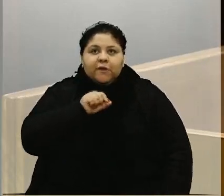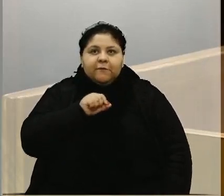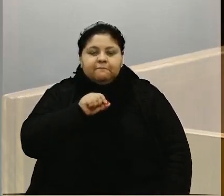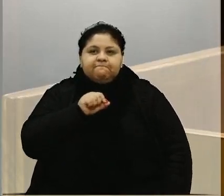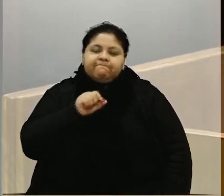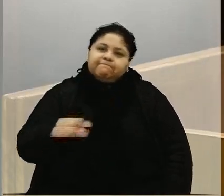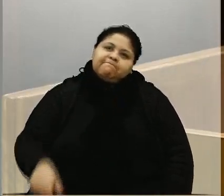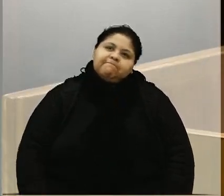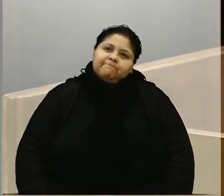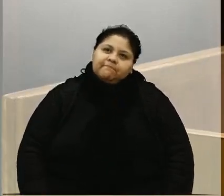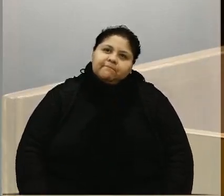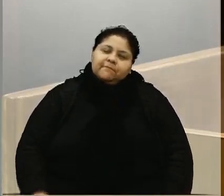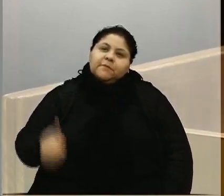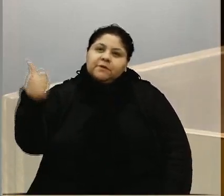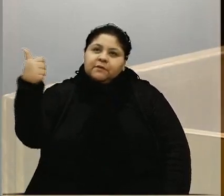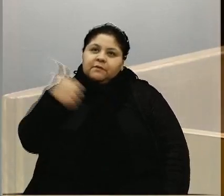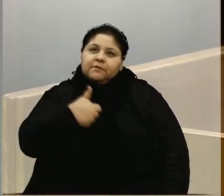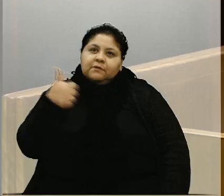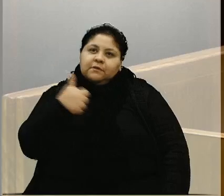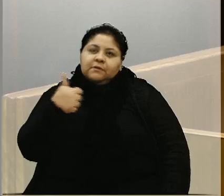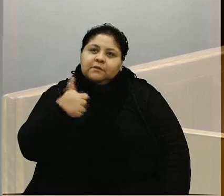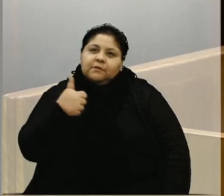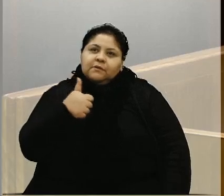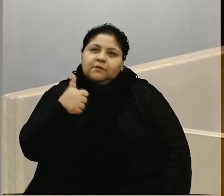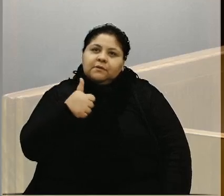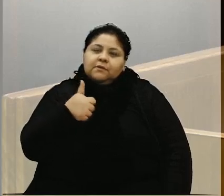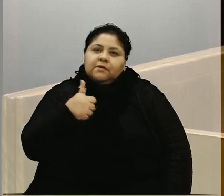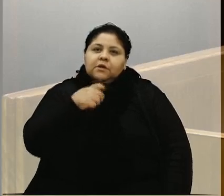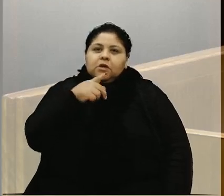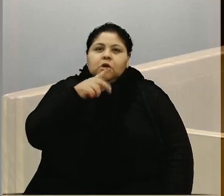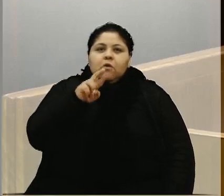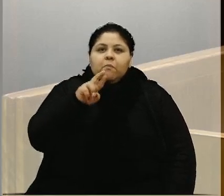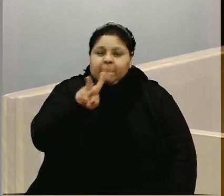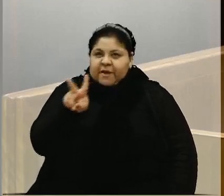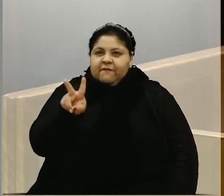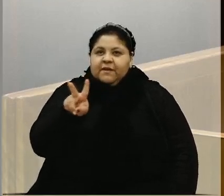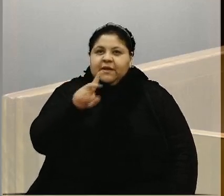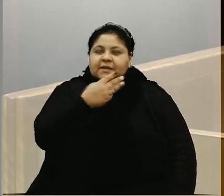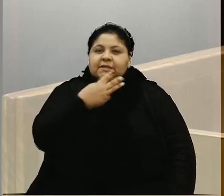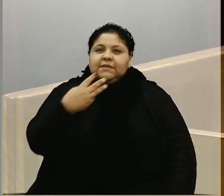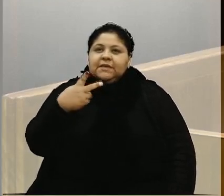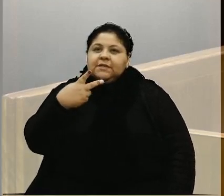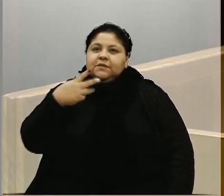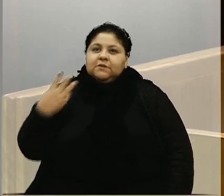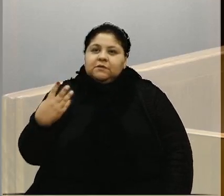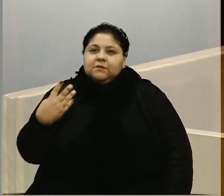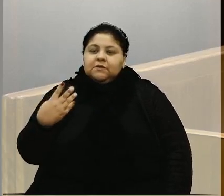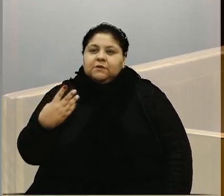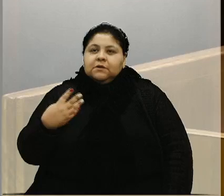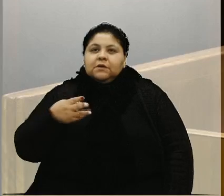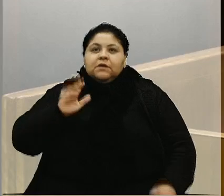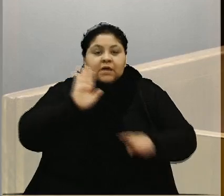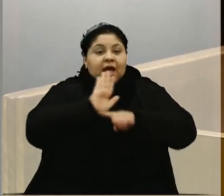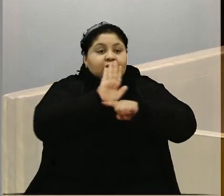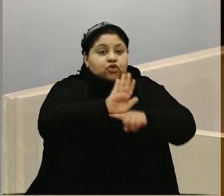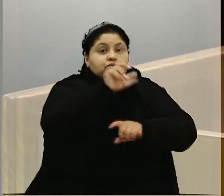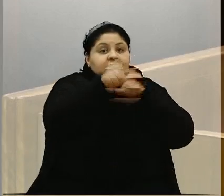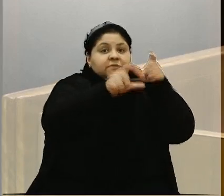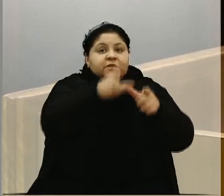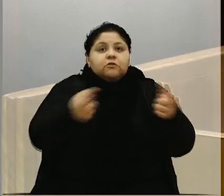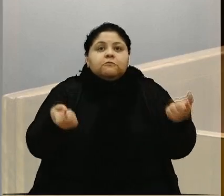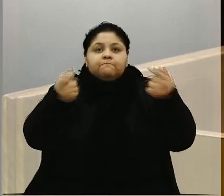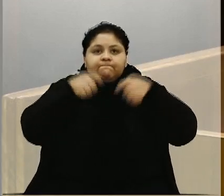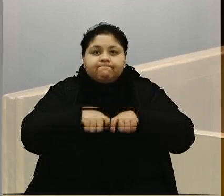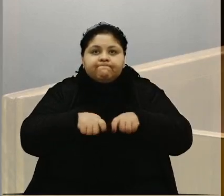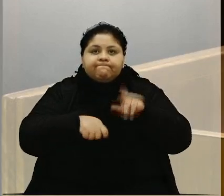para estar. A primeira delas está em Provérbios 3:24, que diz assim: não deixem de ajudar alguém que precisa.